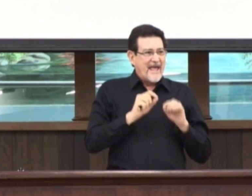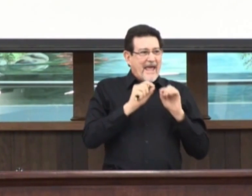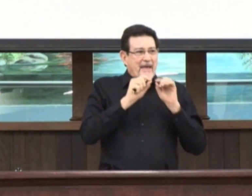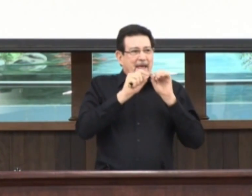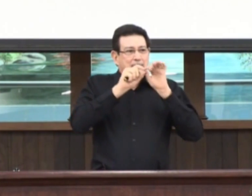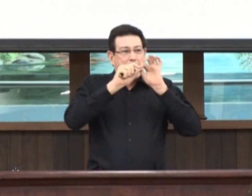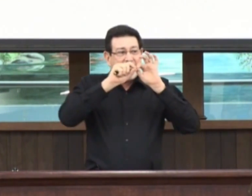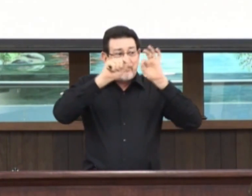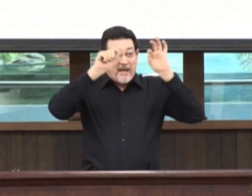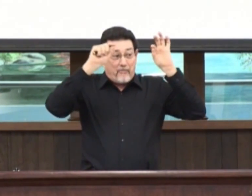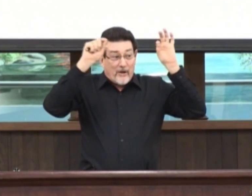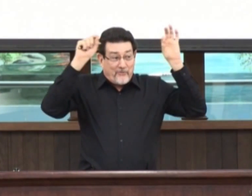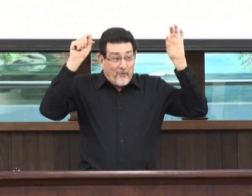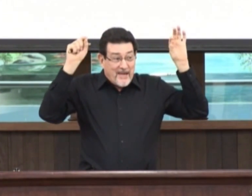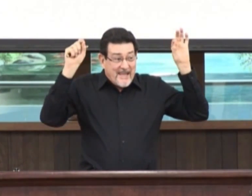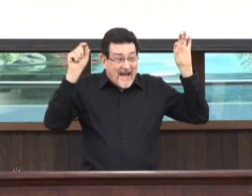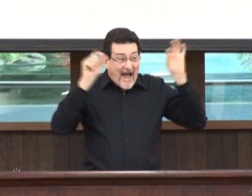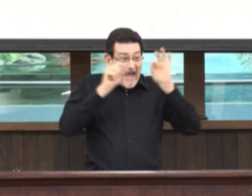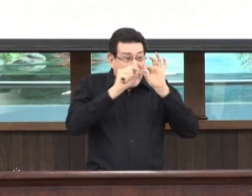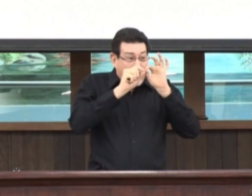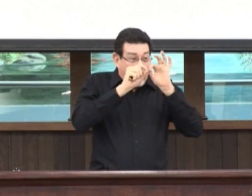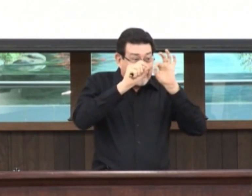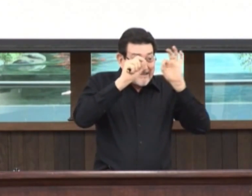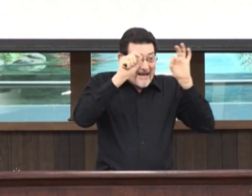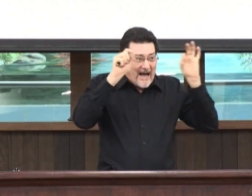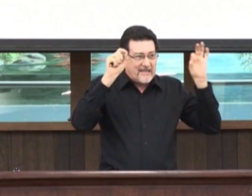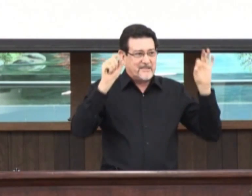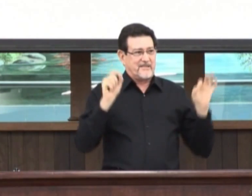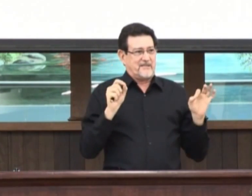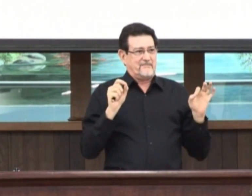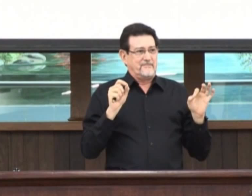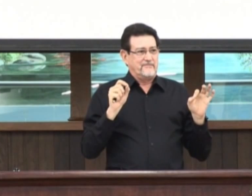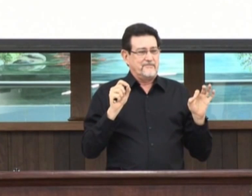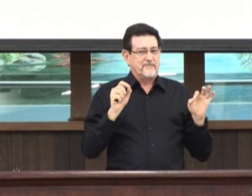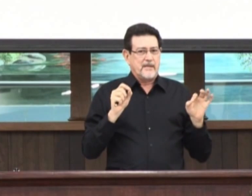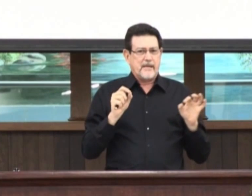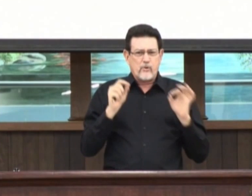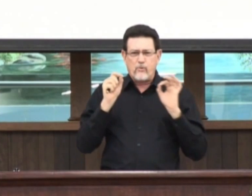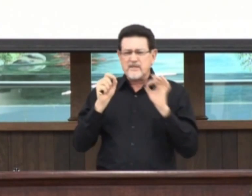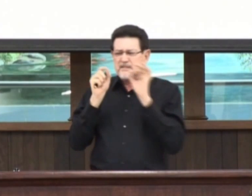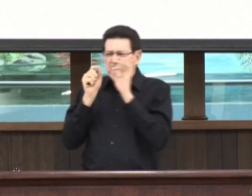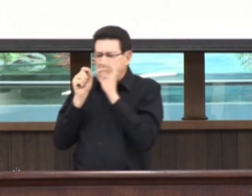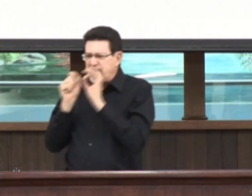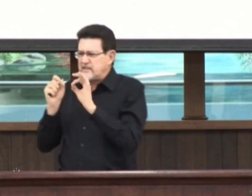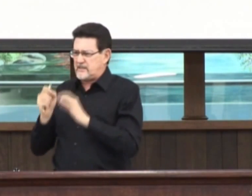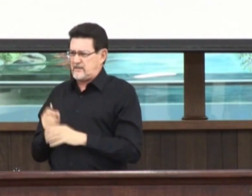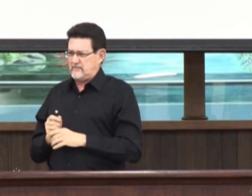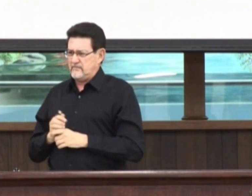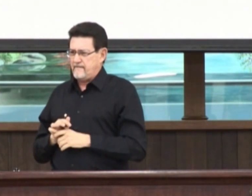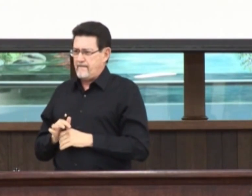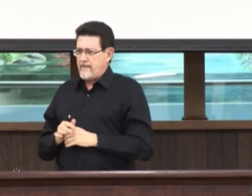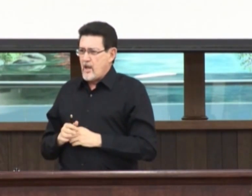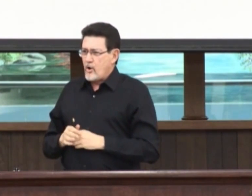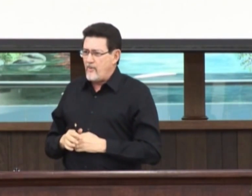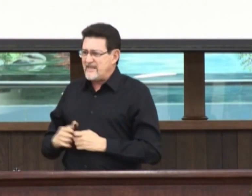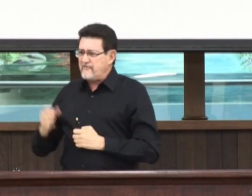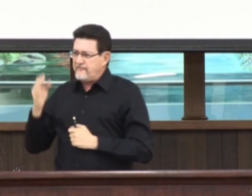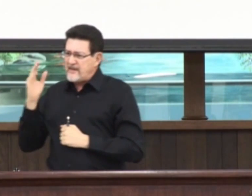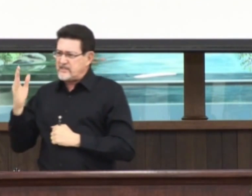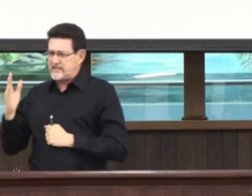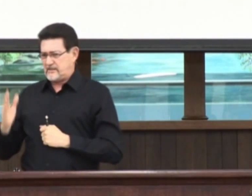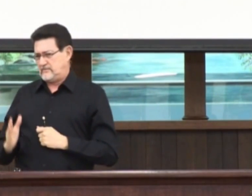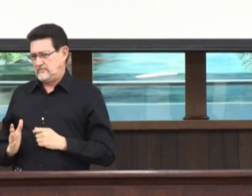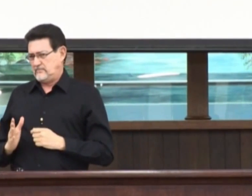Mormons. Mesmo na polifonia, a igualdade. Que coisa difícil. Como